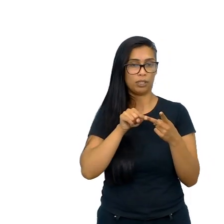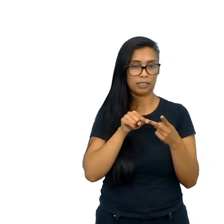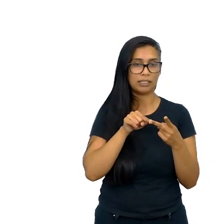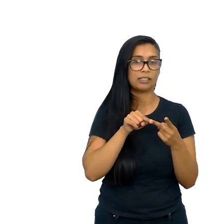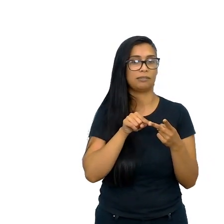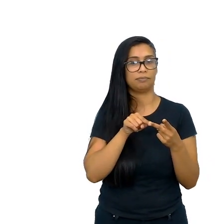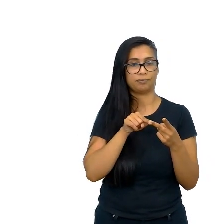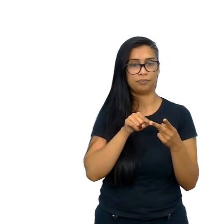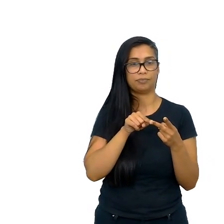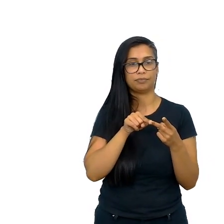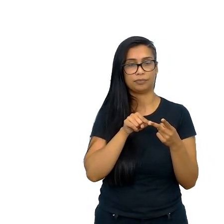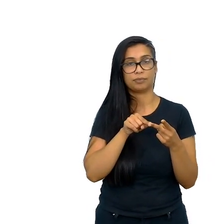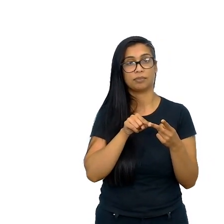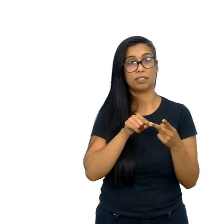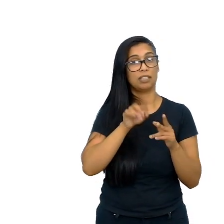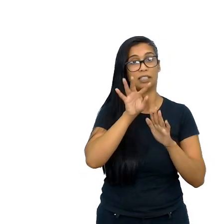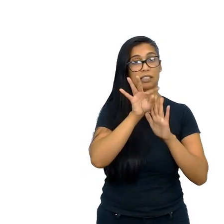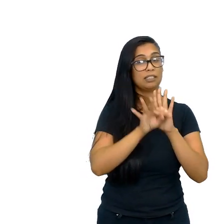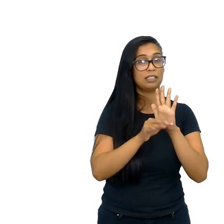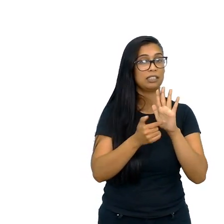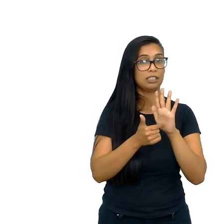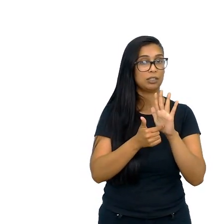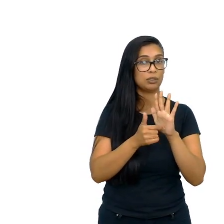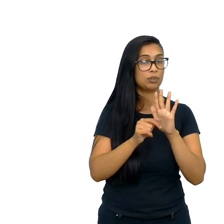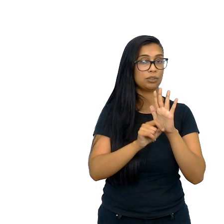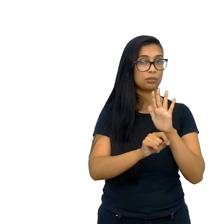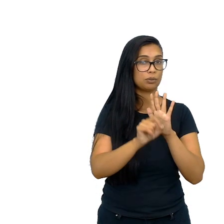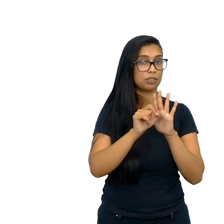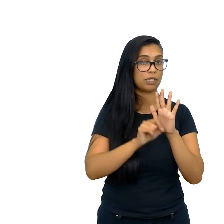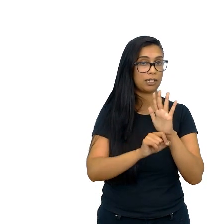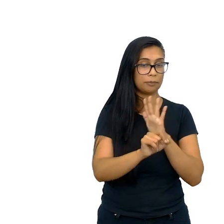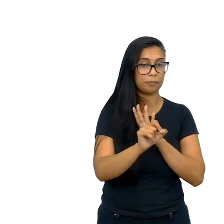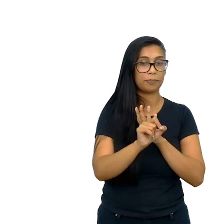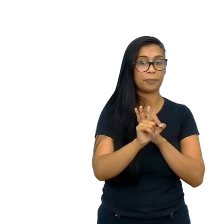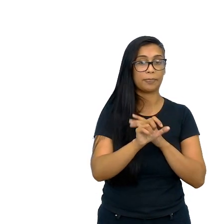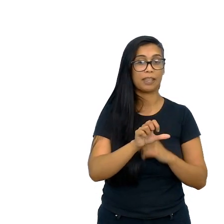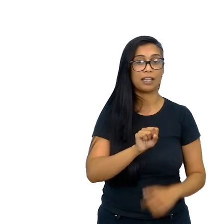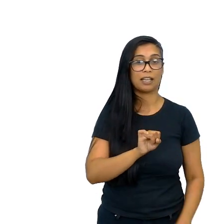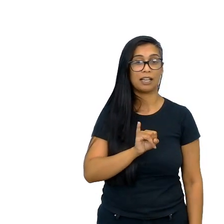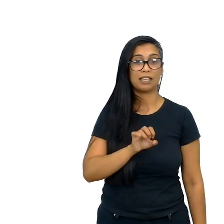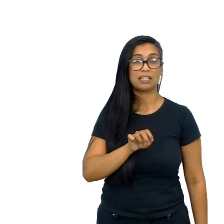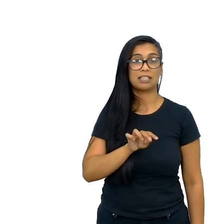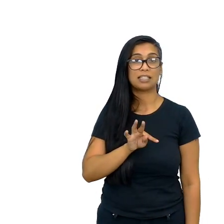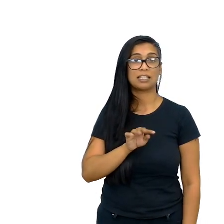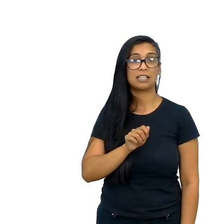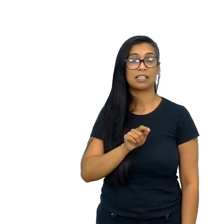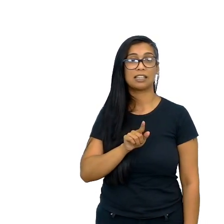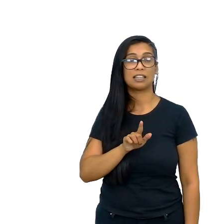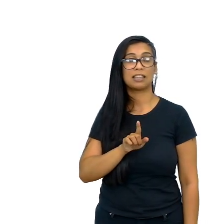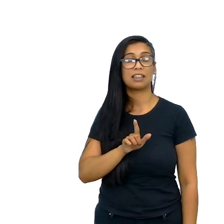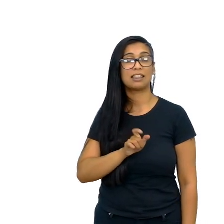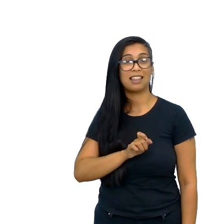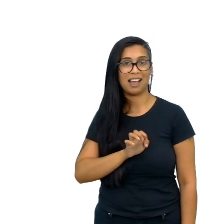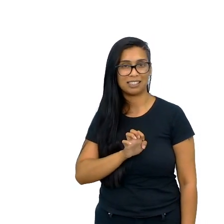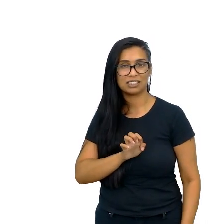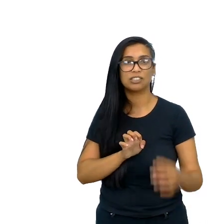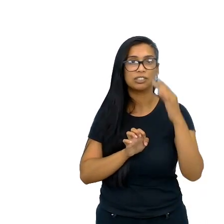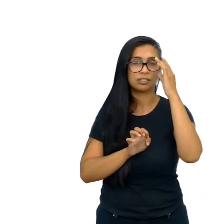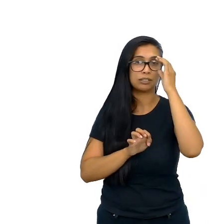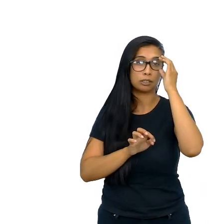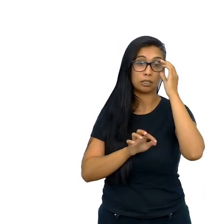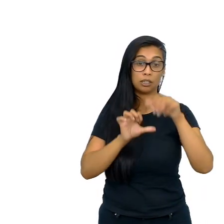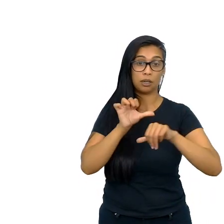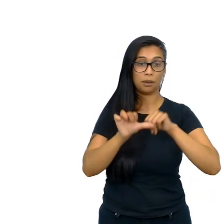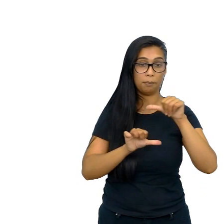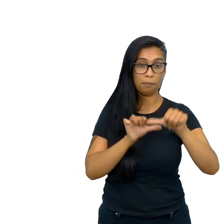estamos aí tratando de textos com predominância na sintaxe, algumas alterações da estrutura sintática mais padrão, né,